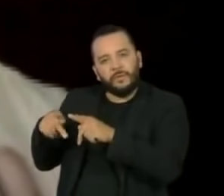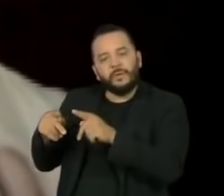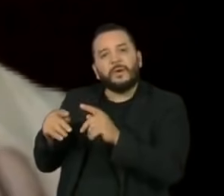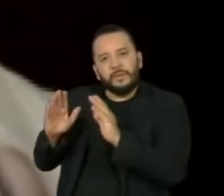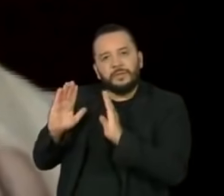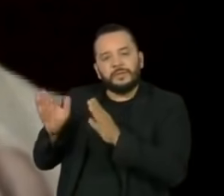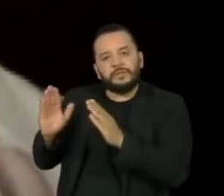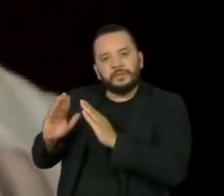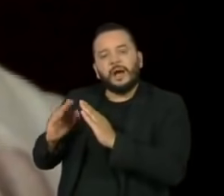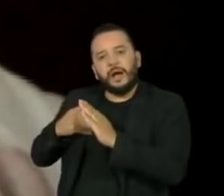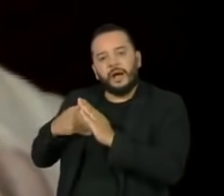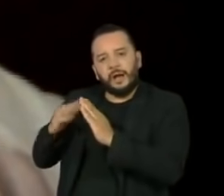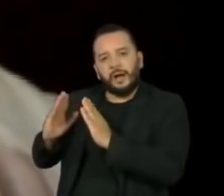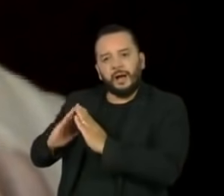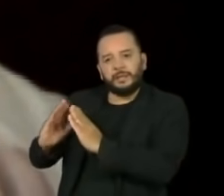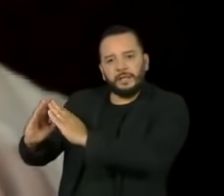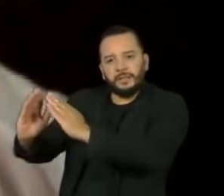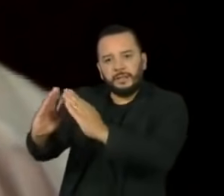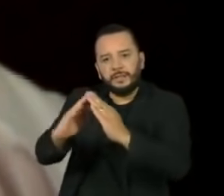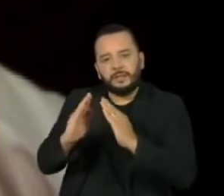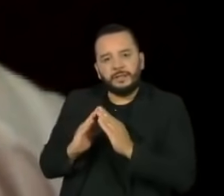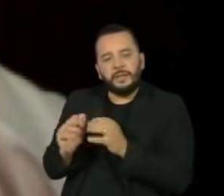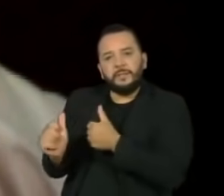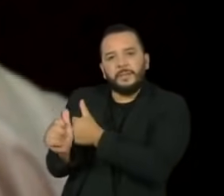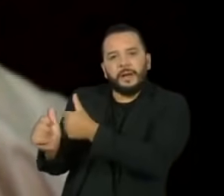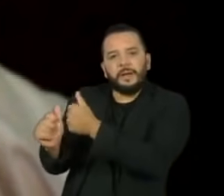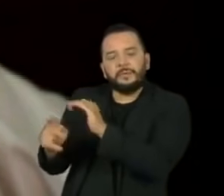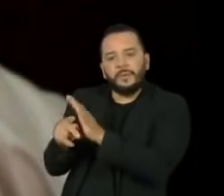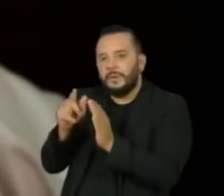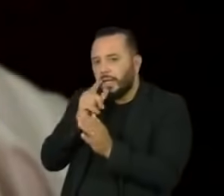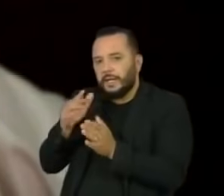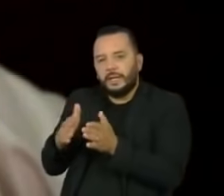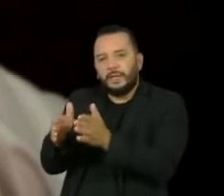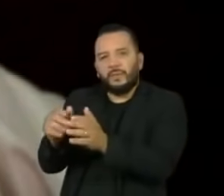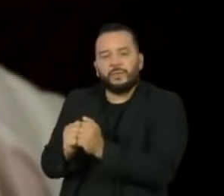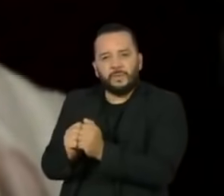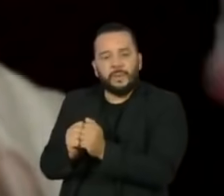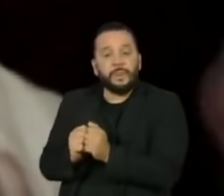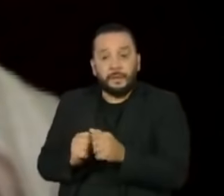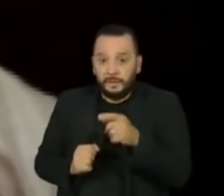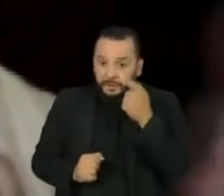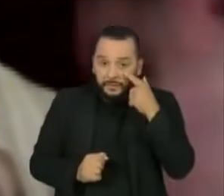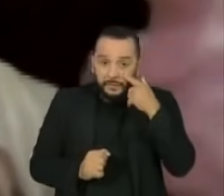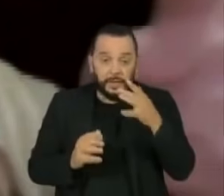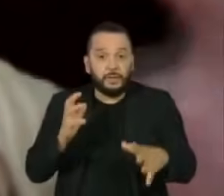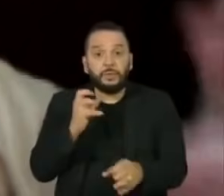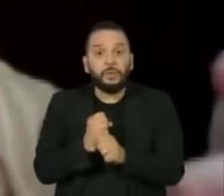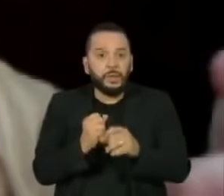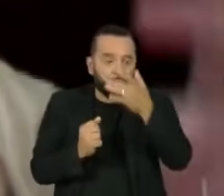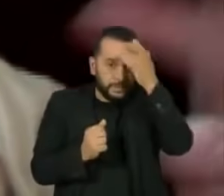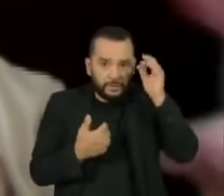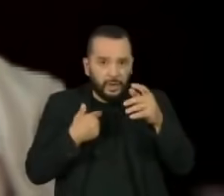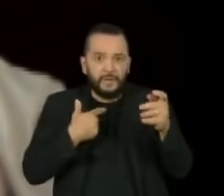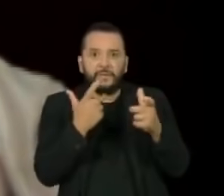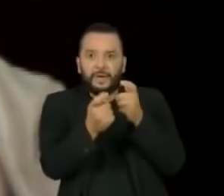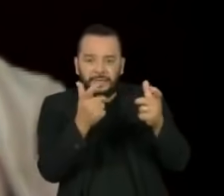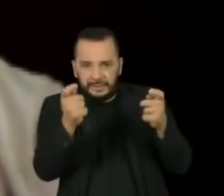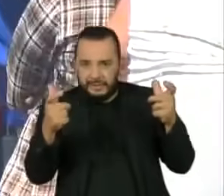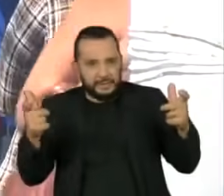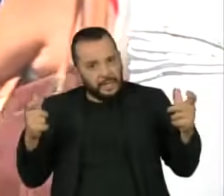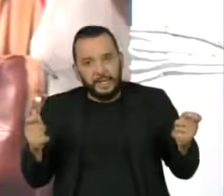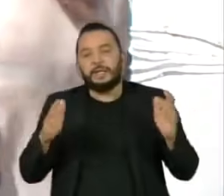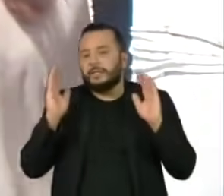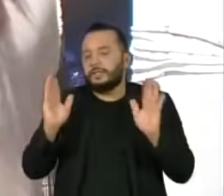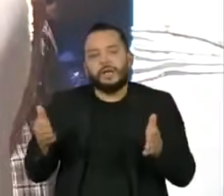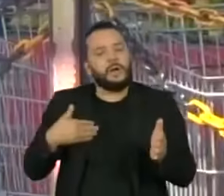pega a população vacinada, você vai ver que não existe diferença de cor, de raça e de